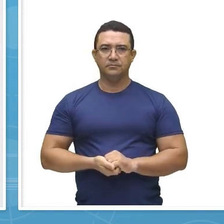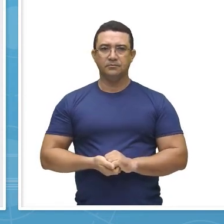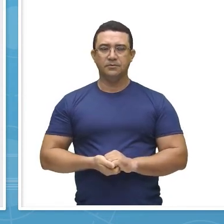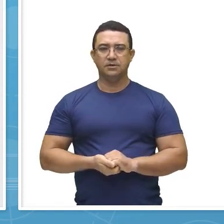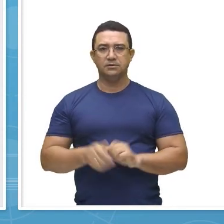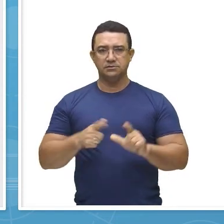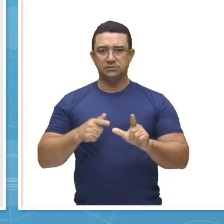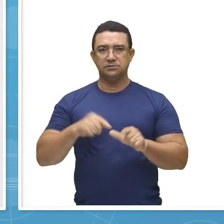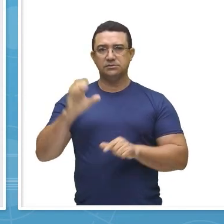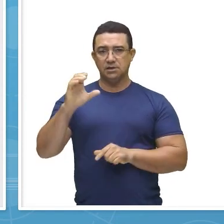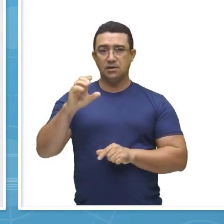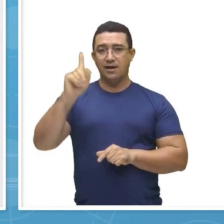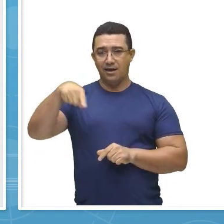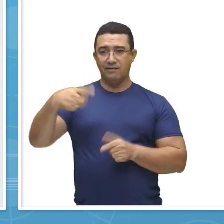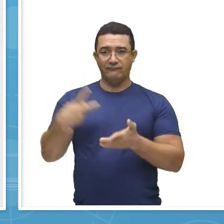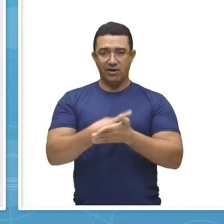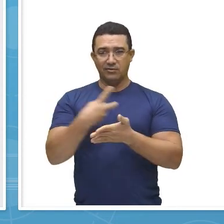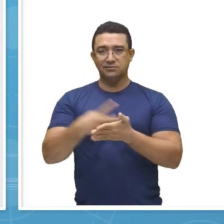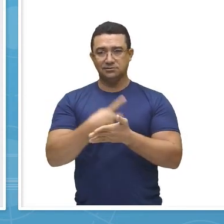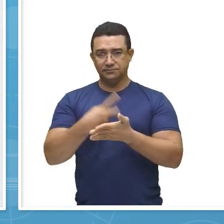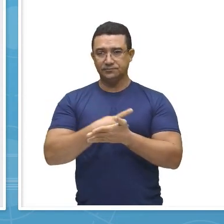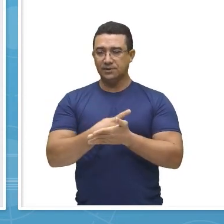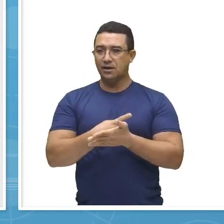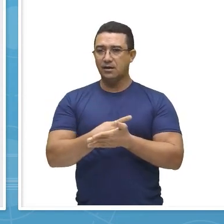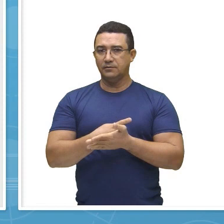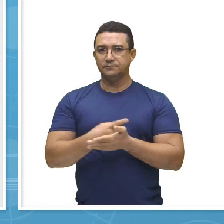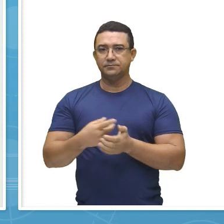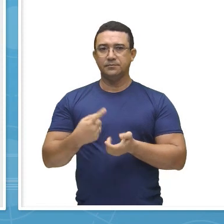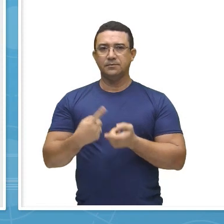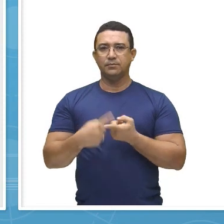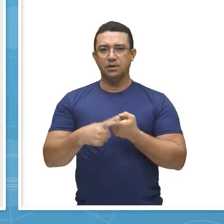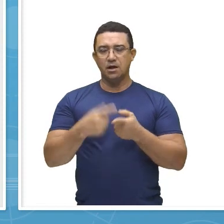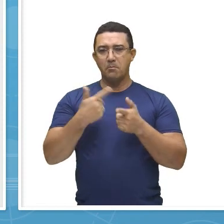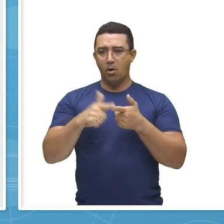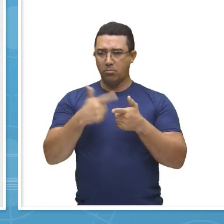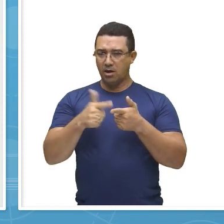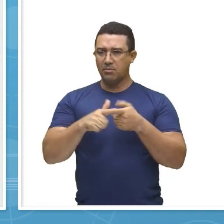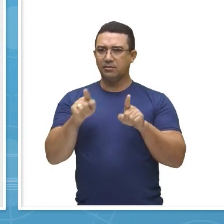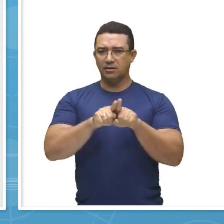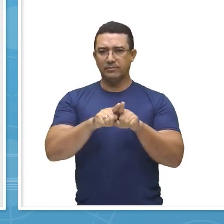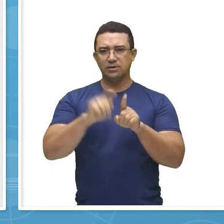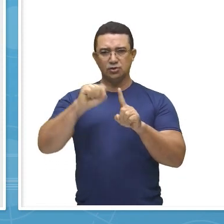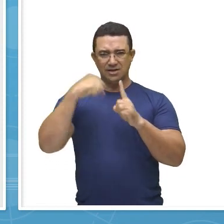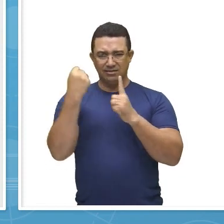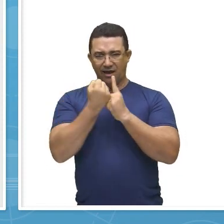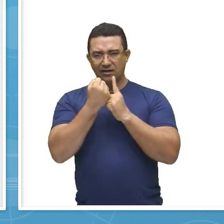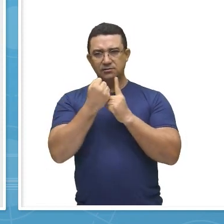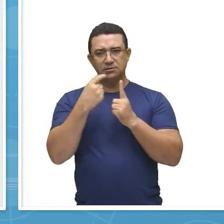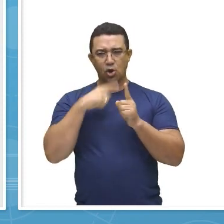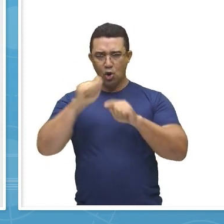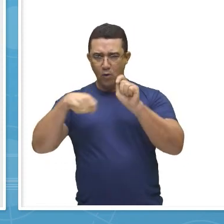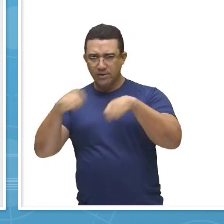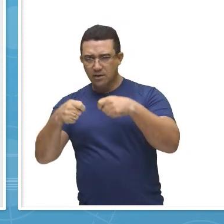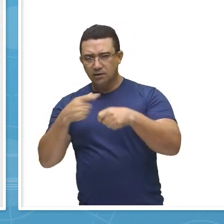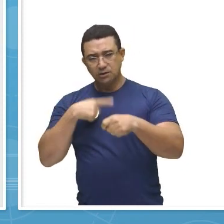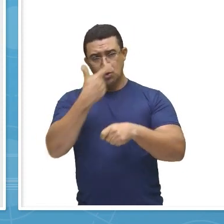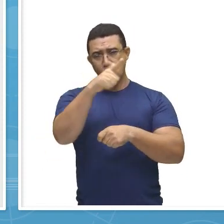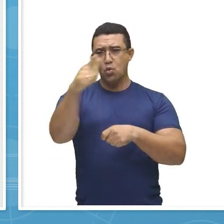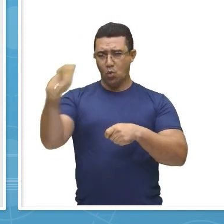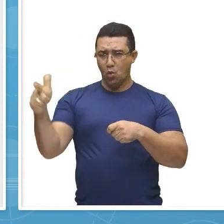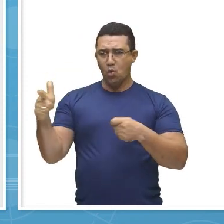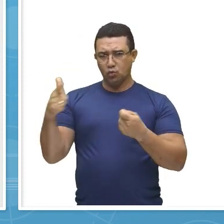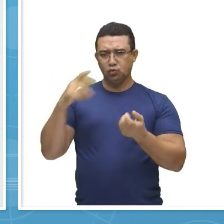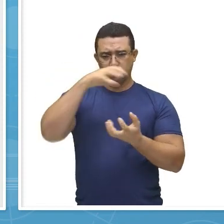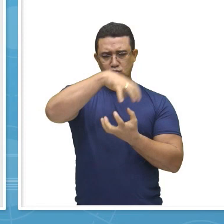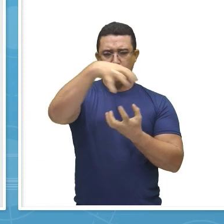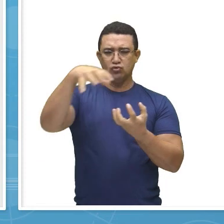né, está errada, é uma questão falsa, porque esses outros problemas socioeconômicos a gente encontra não só na África,